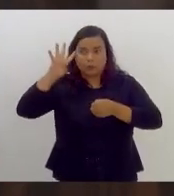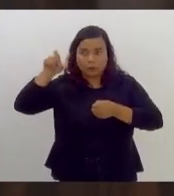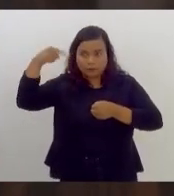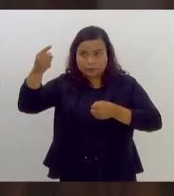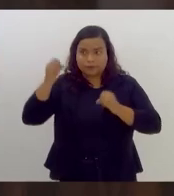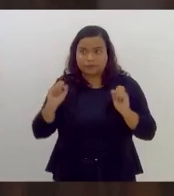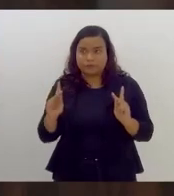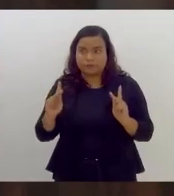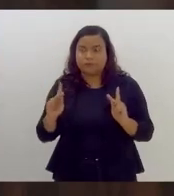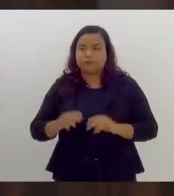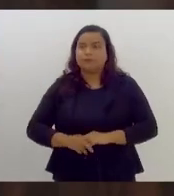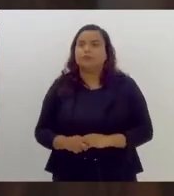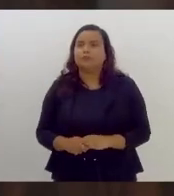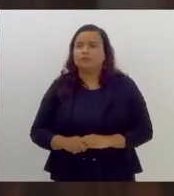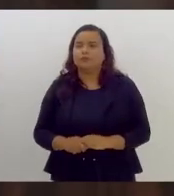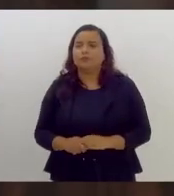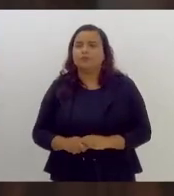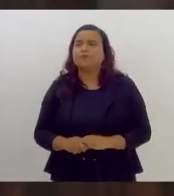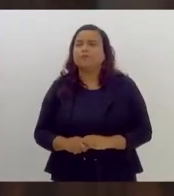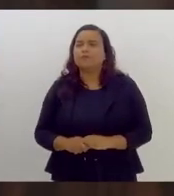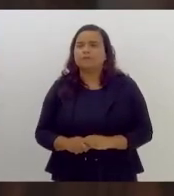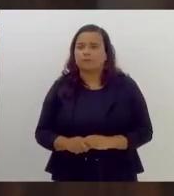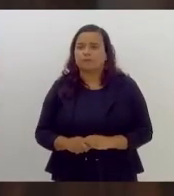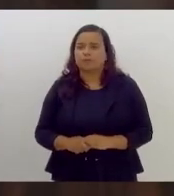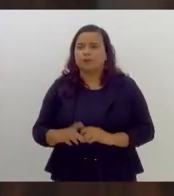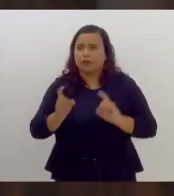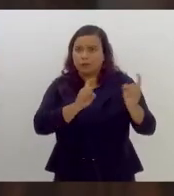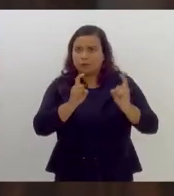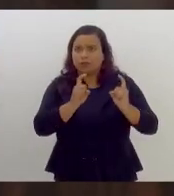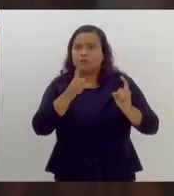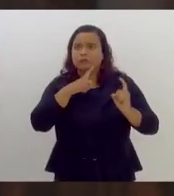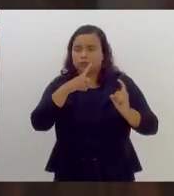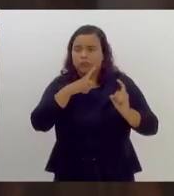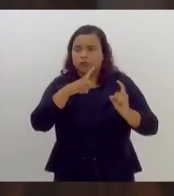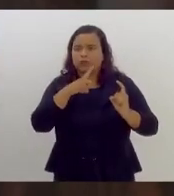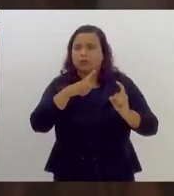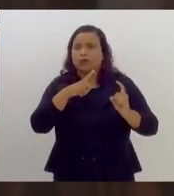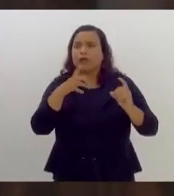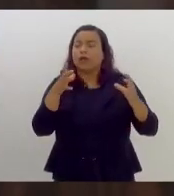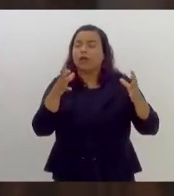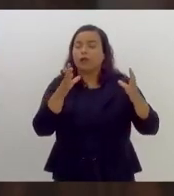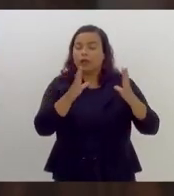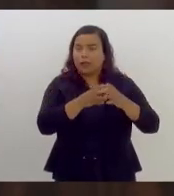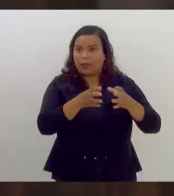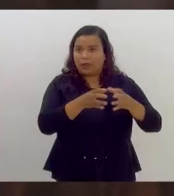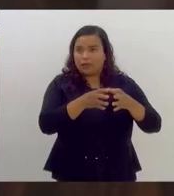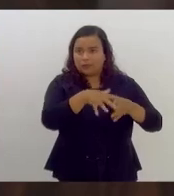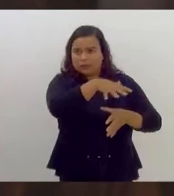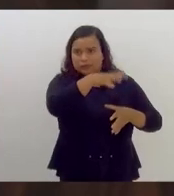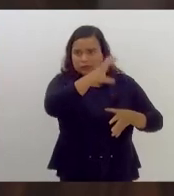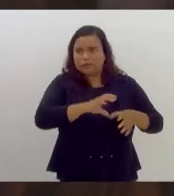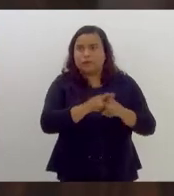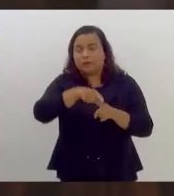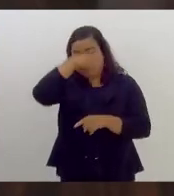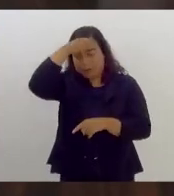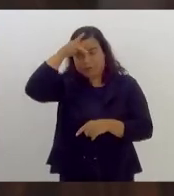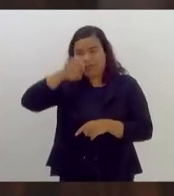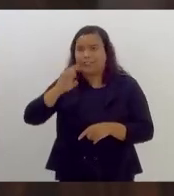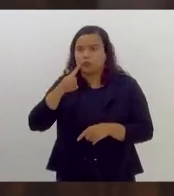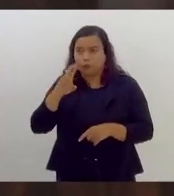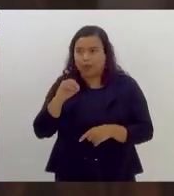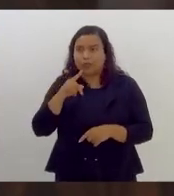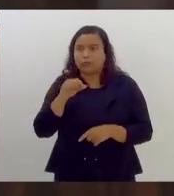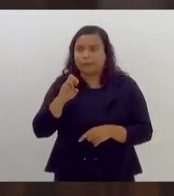quarta-feira. Temos uma reunião com a Casa Civil, uma reunião com o prefeito Eduardo Paes, com a minha presença, para que a gente